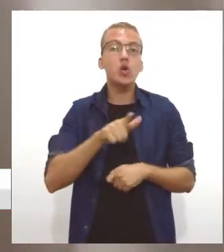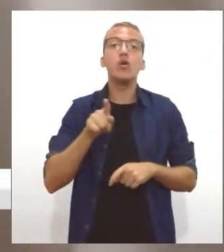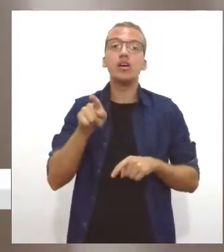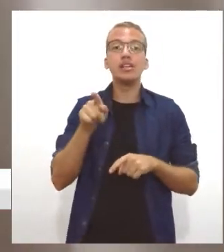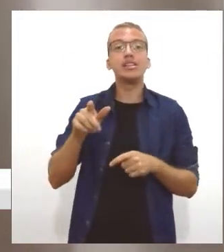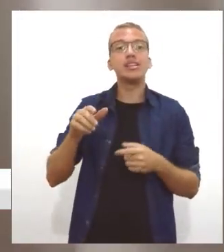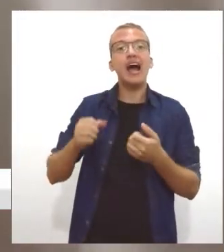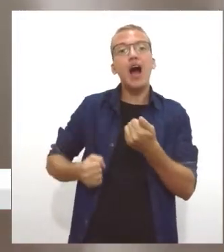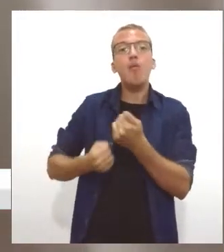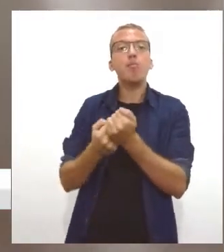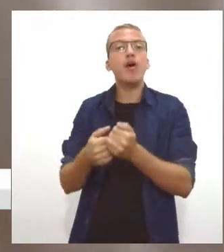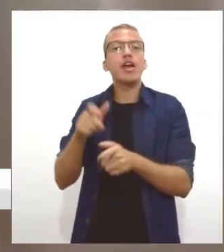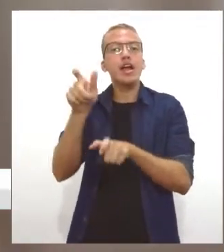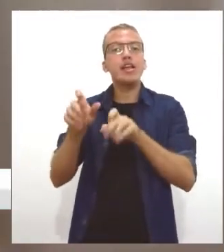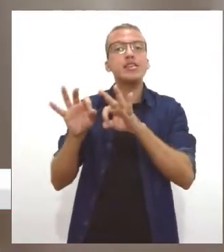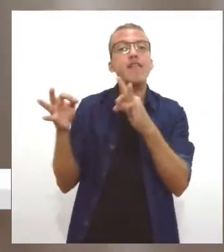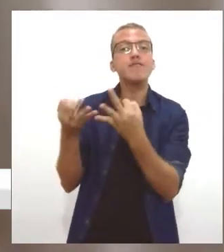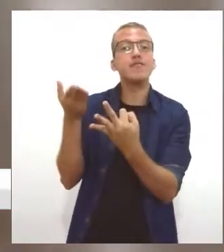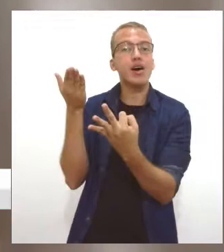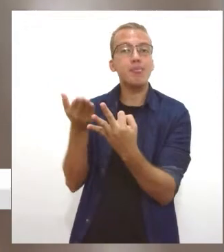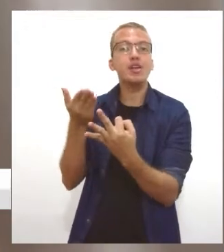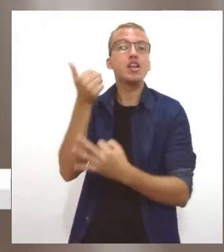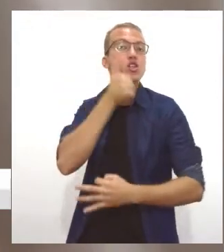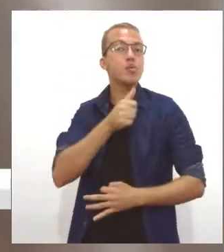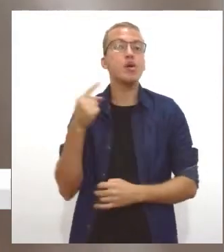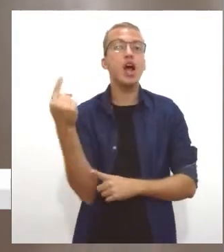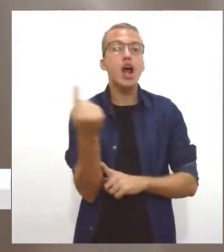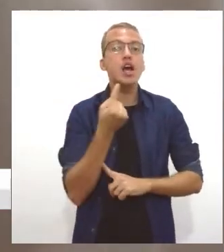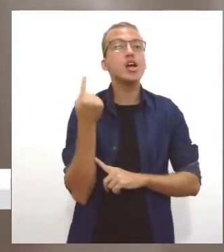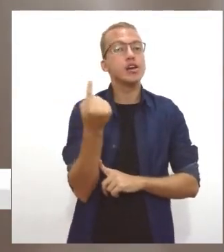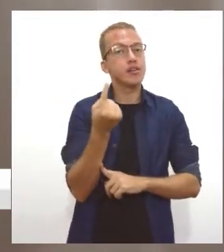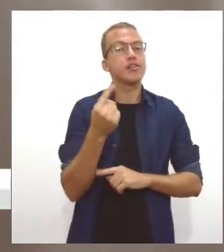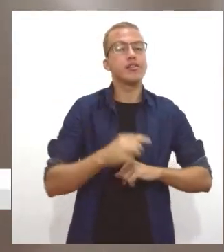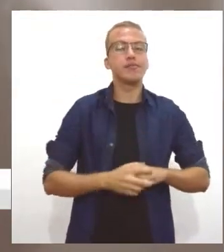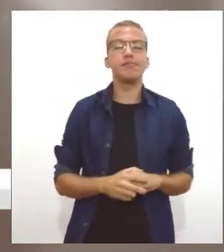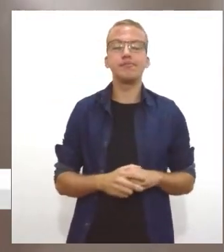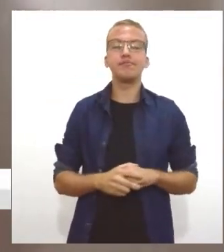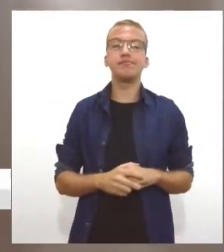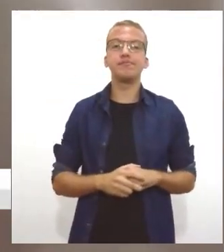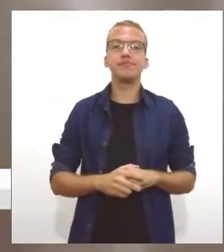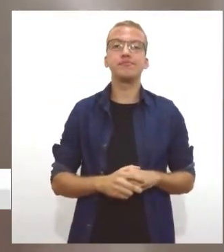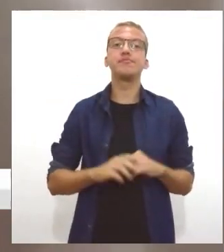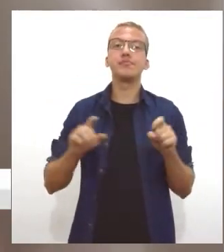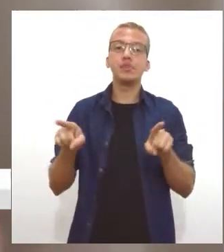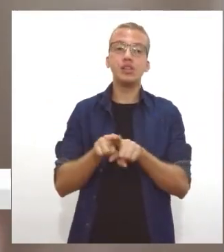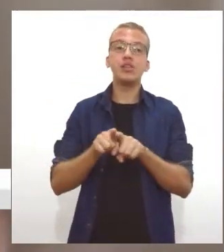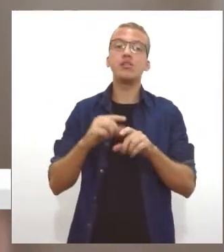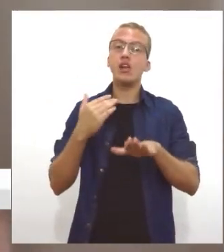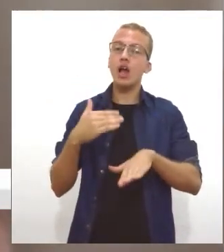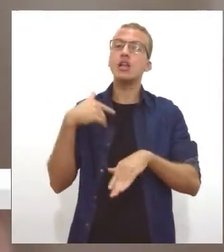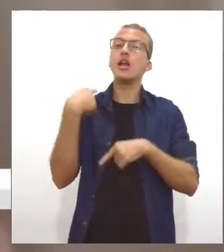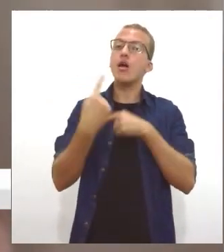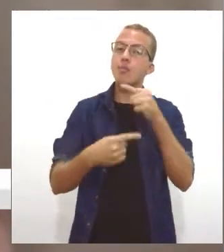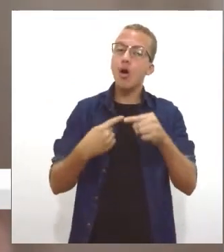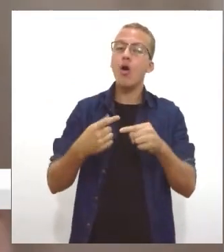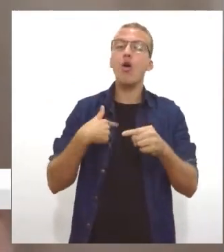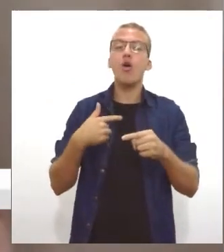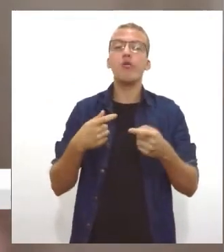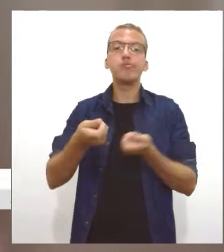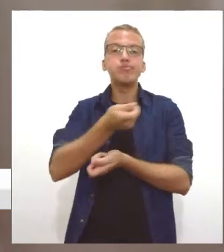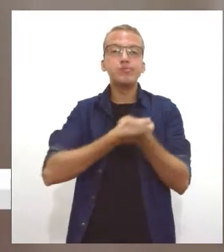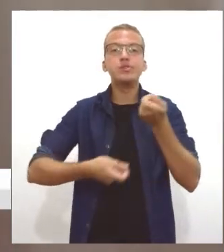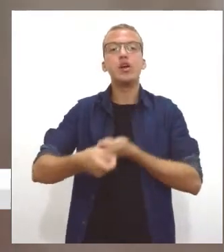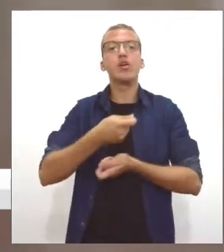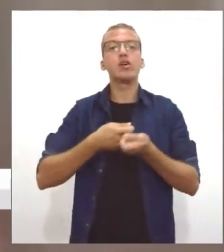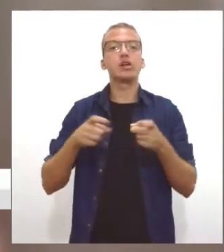existencial para que depois a rede socioassistencial, que é composta pelo Executivo,